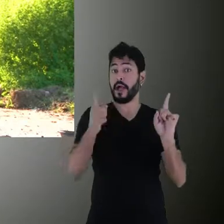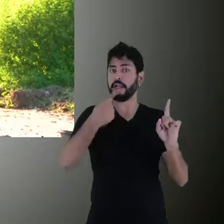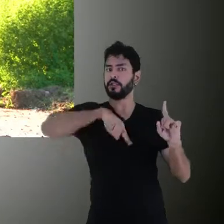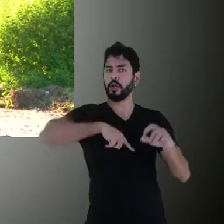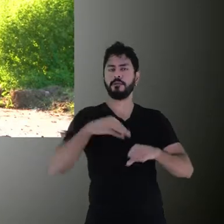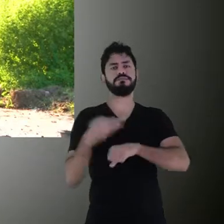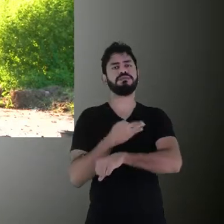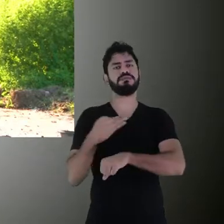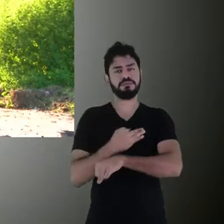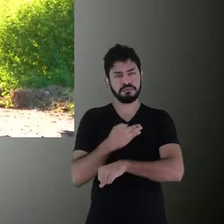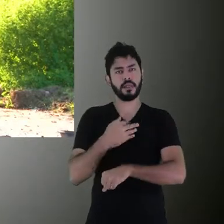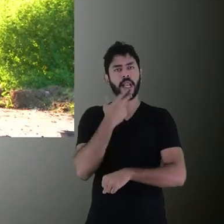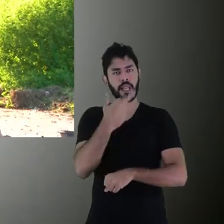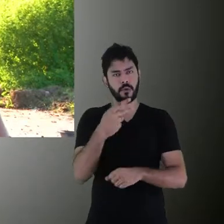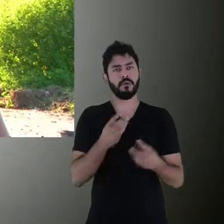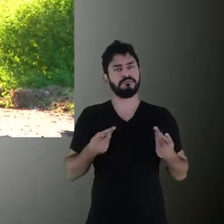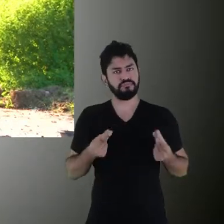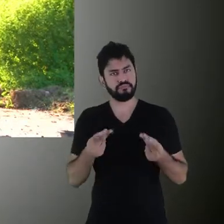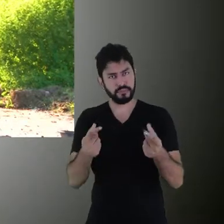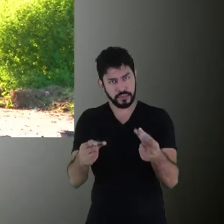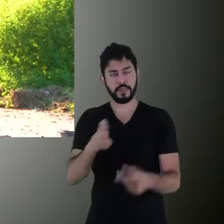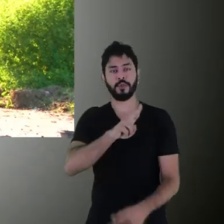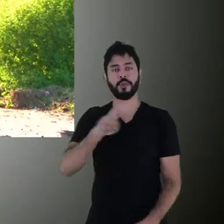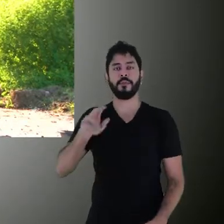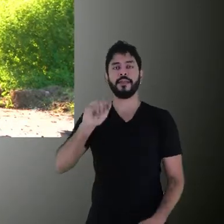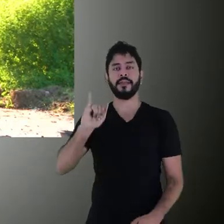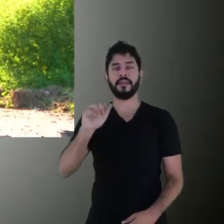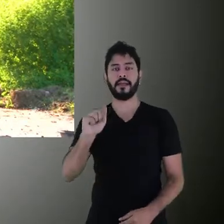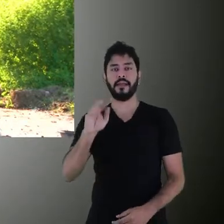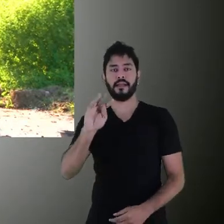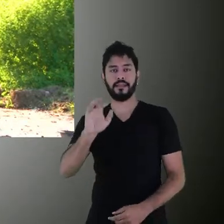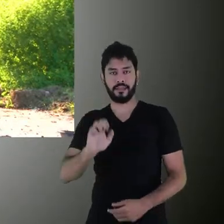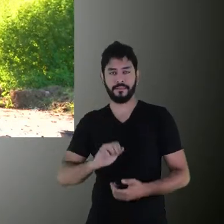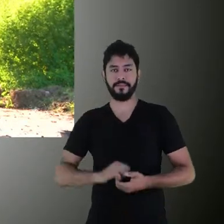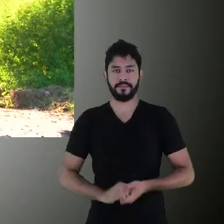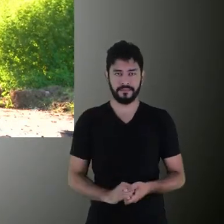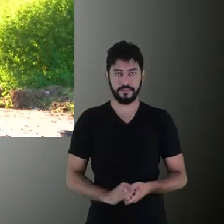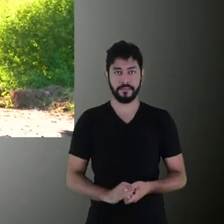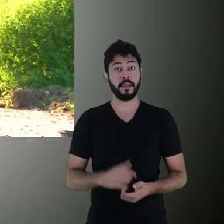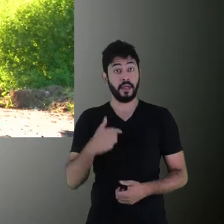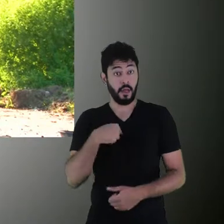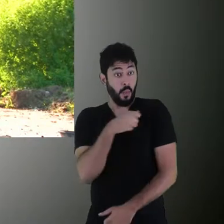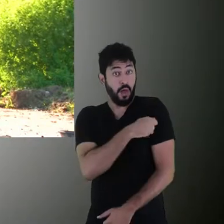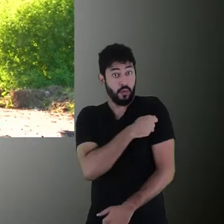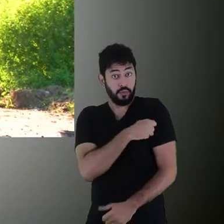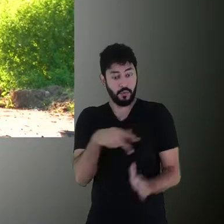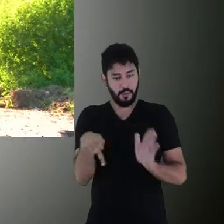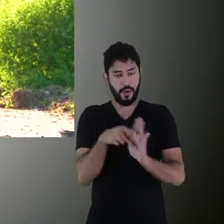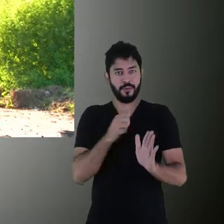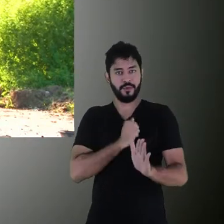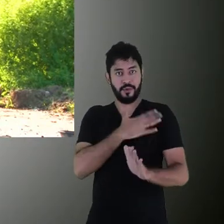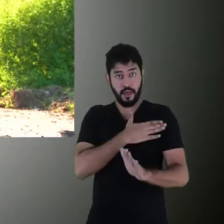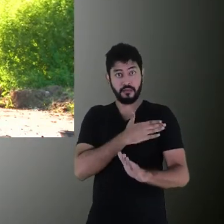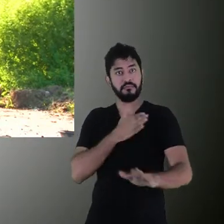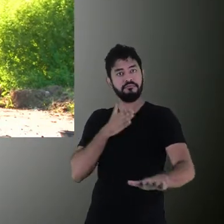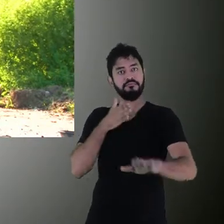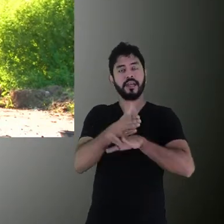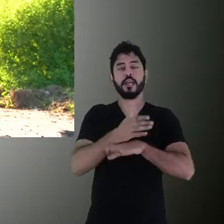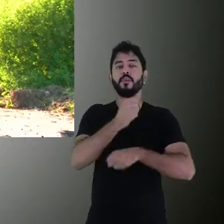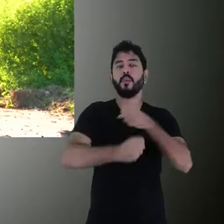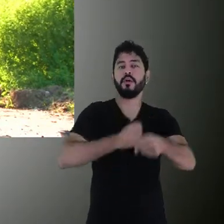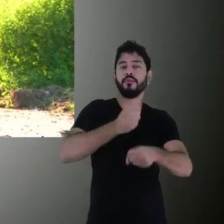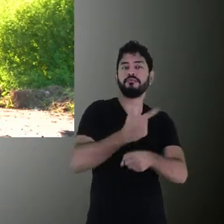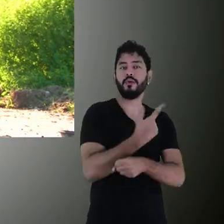mantém ativa a sua língua, o Iate, que é tão importante para nós. E eu sou estudante do